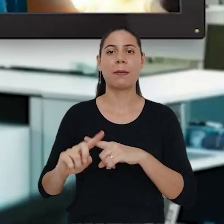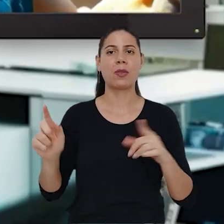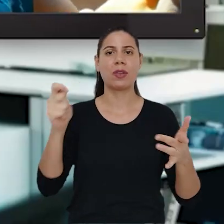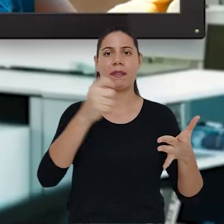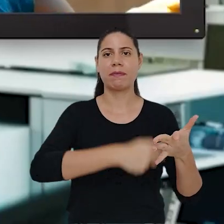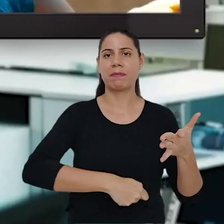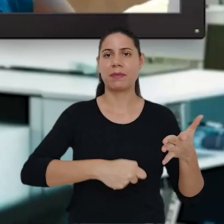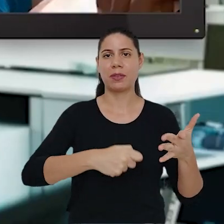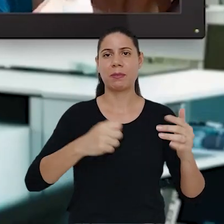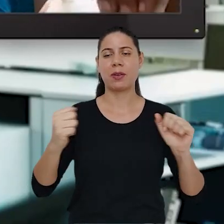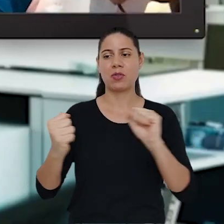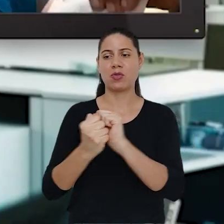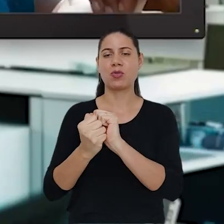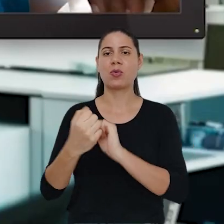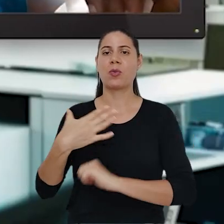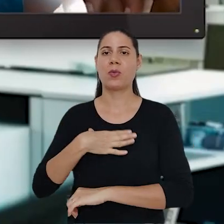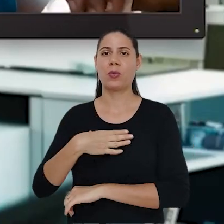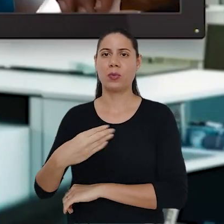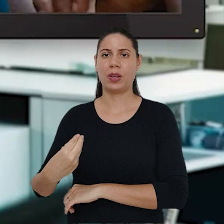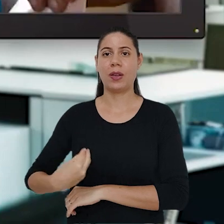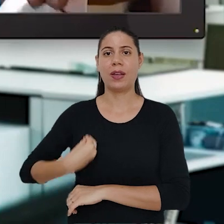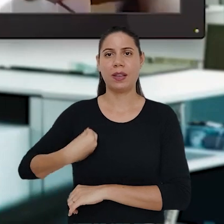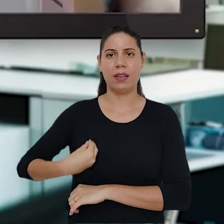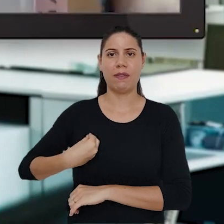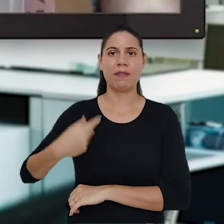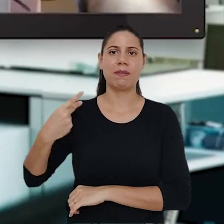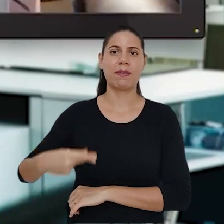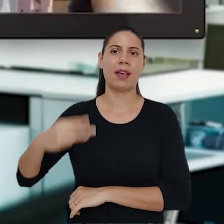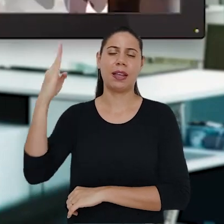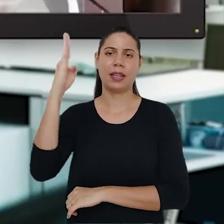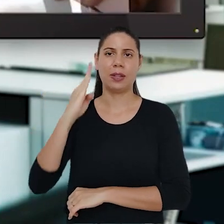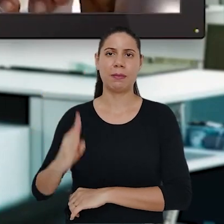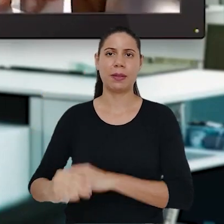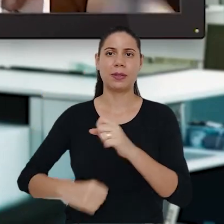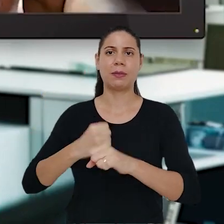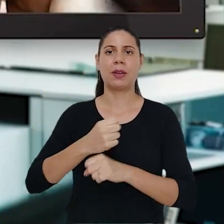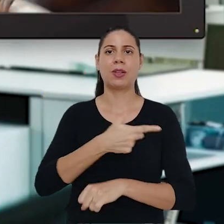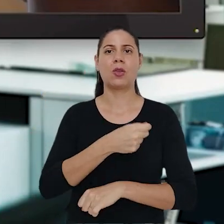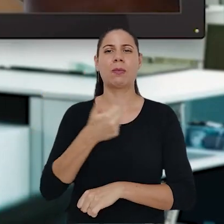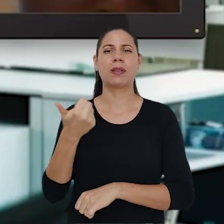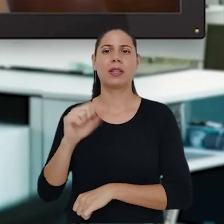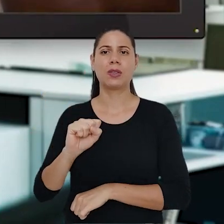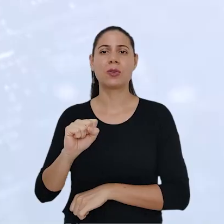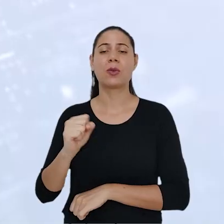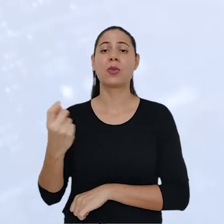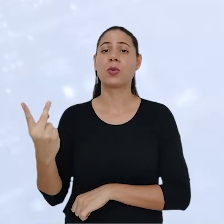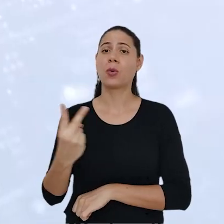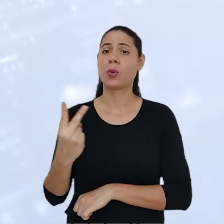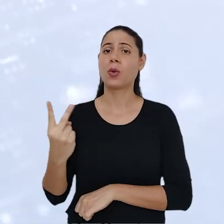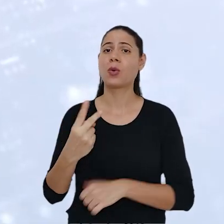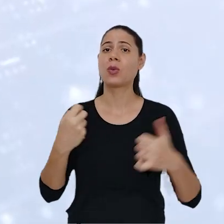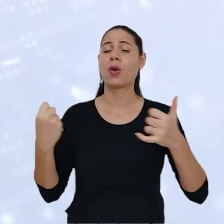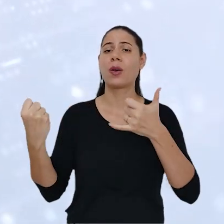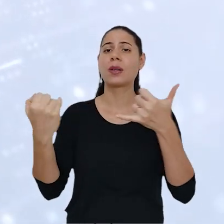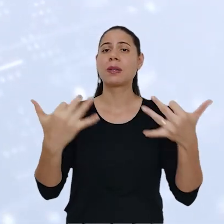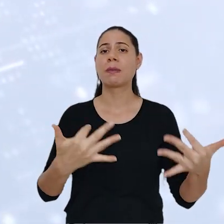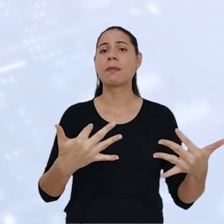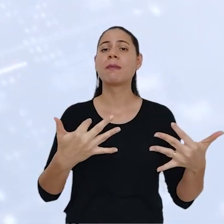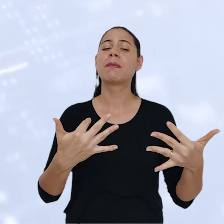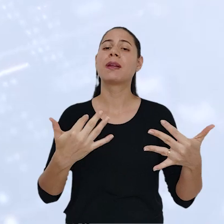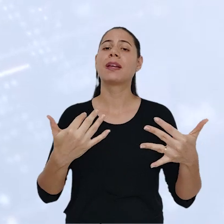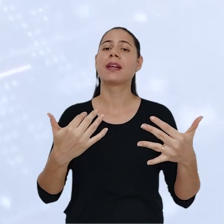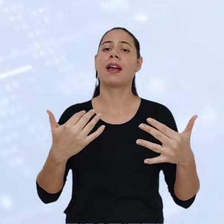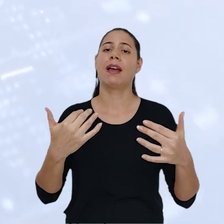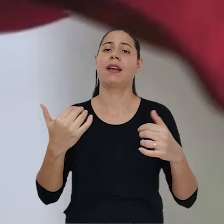que ela pudesse se reunir com o filho que vive regularmente no Brasil desde 2018. Mãe e filho relataram que a Embaixada Brasileira